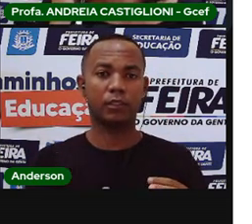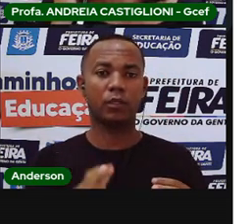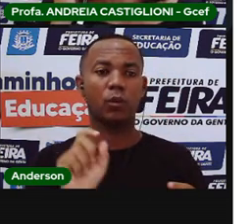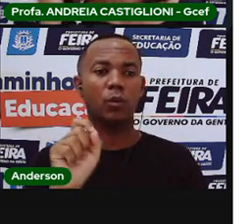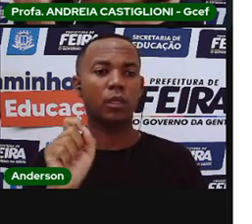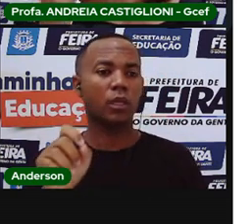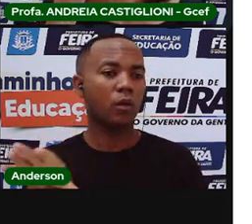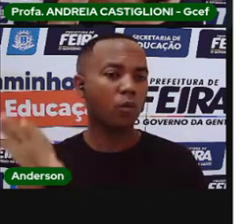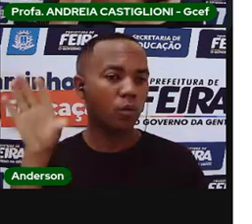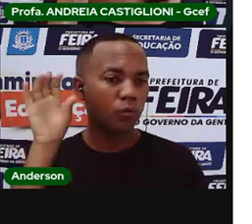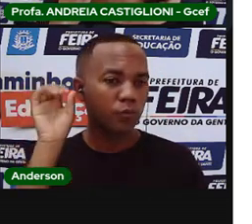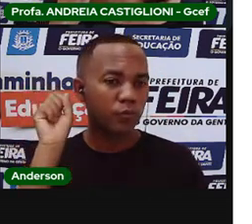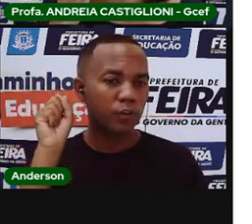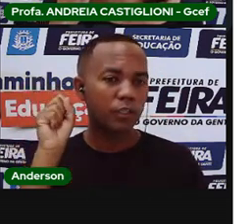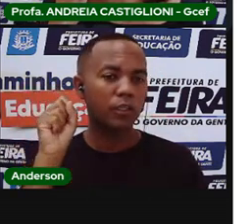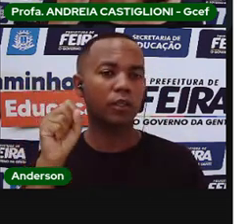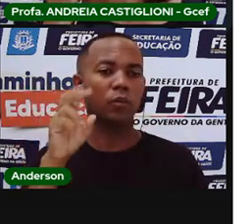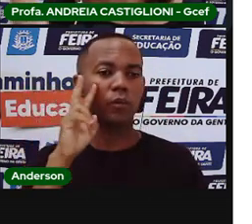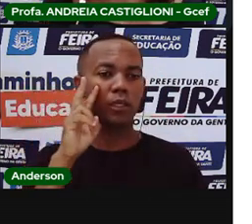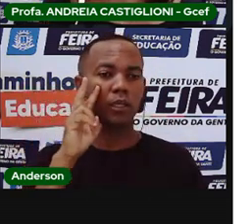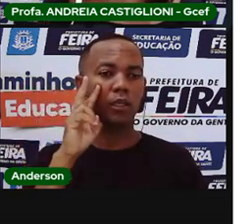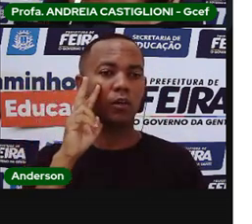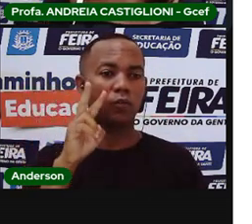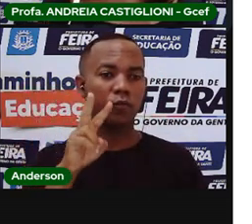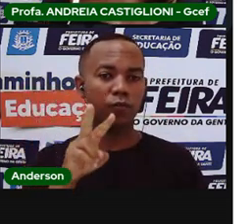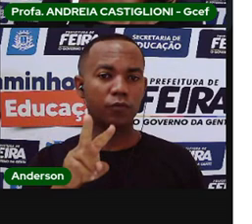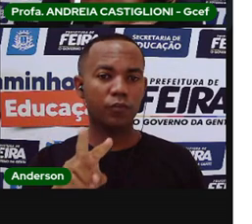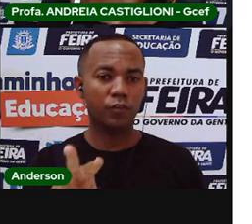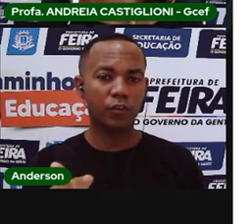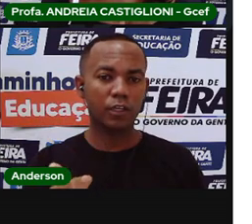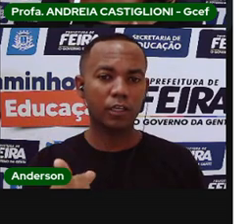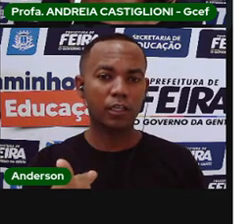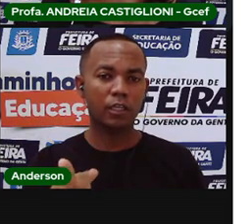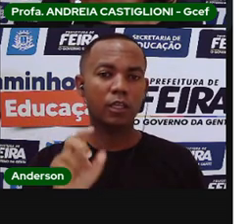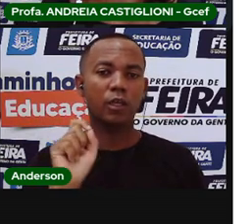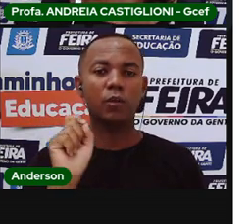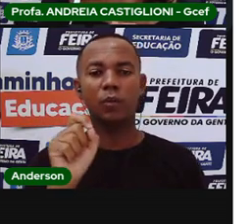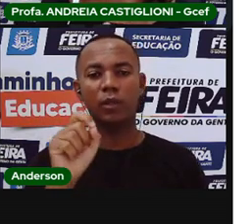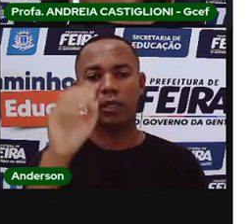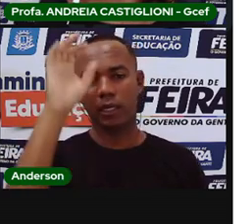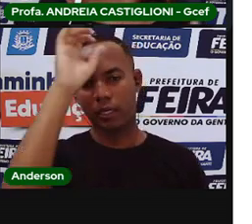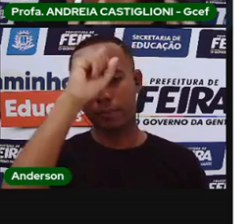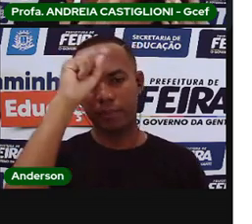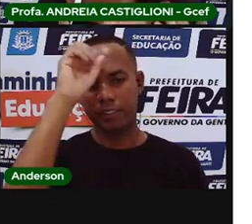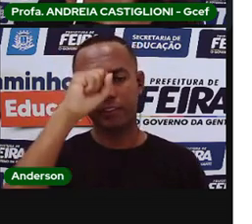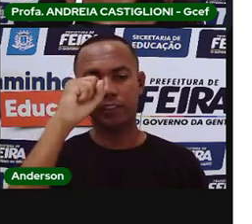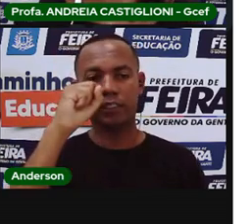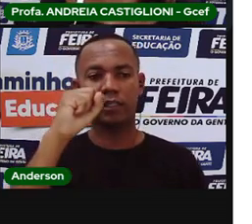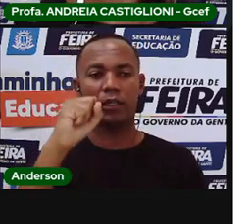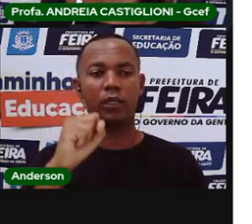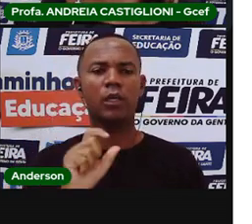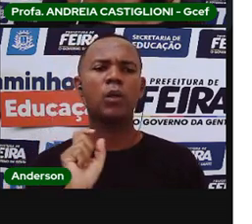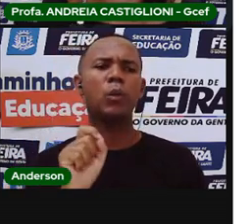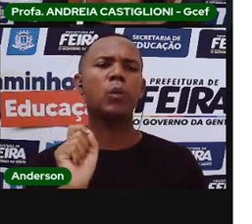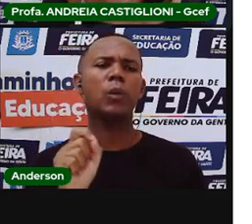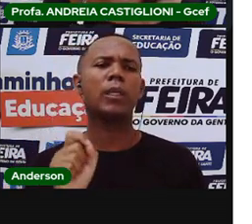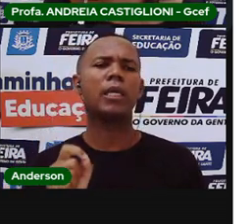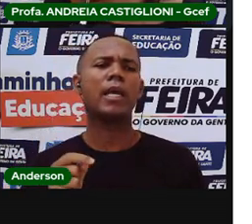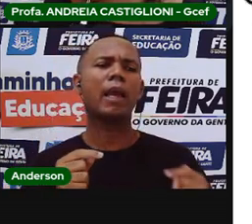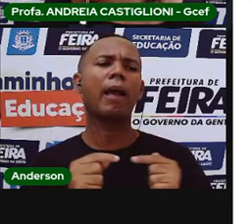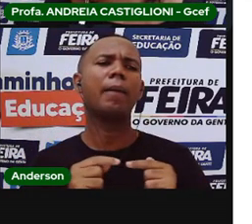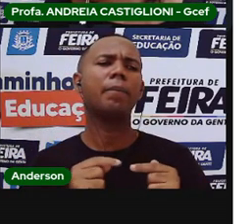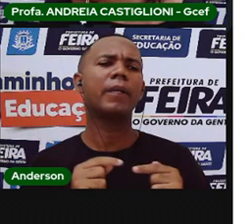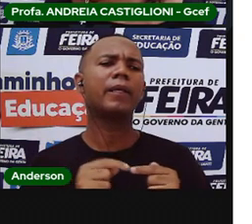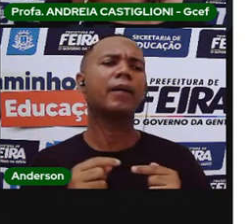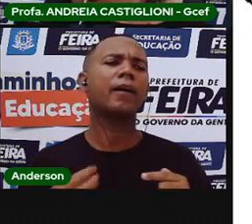ouvi, o que eu vi, o que eu aprendi e o que é que eu vou aplicar na minha vida daqui para